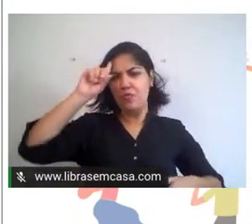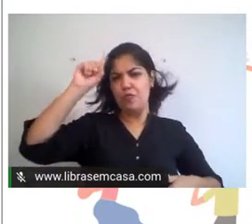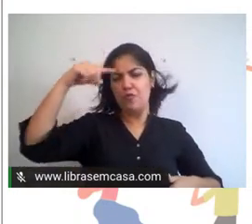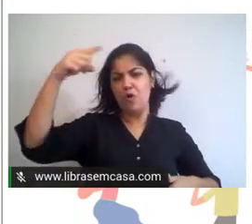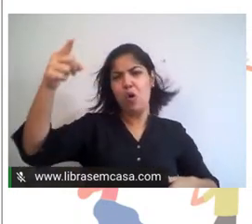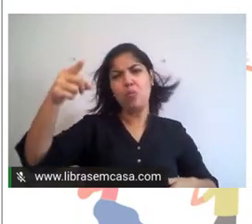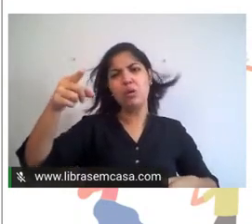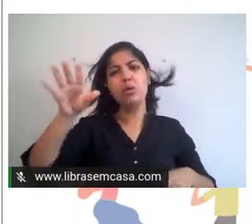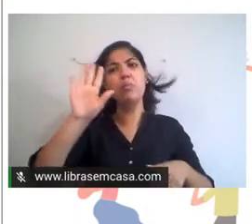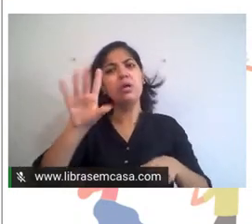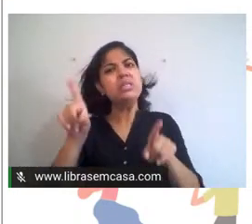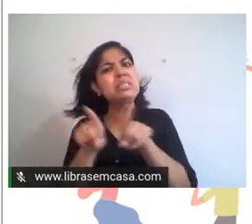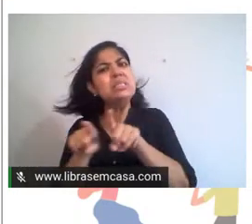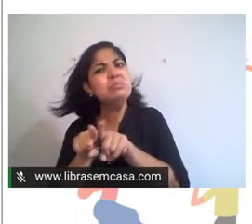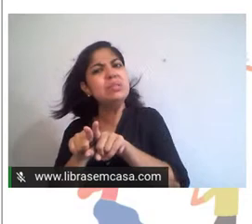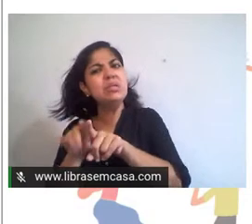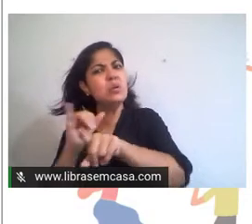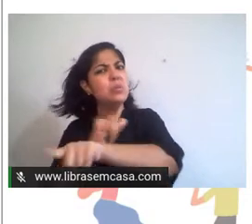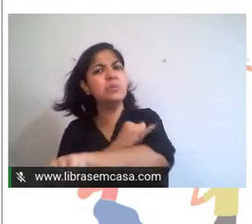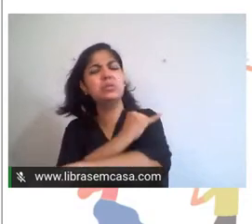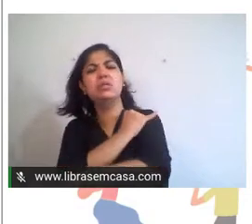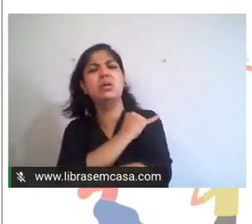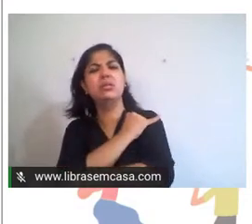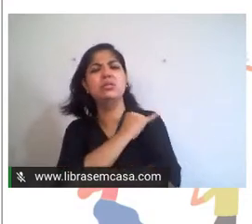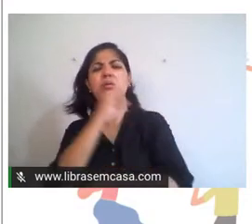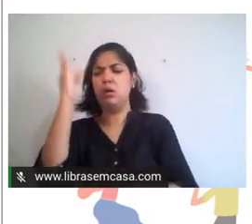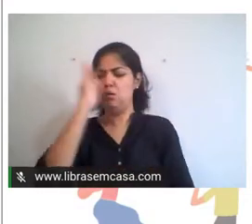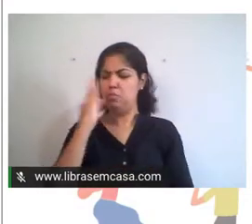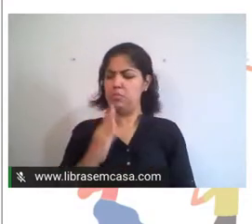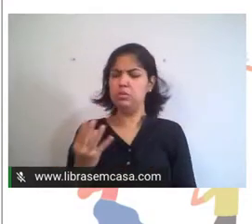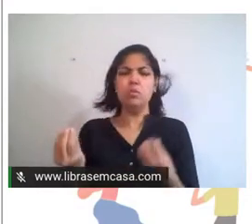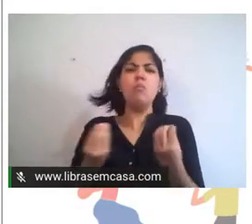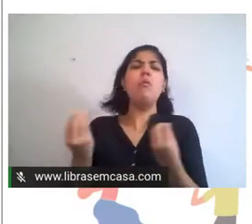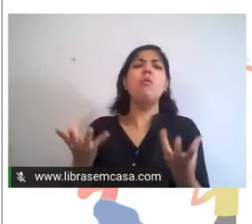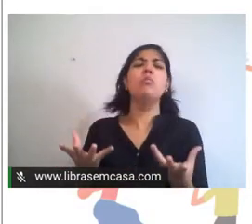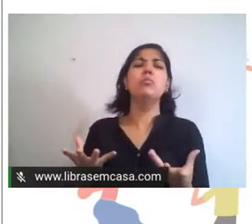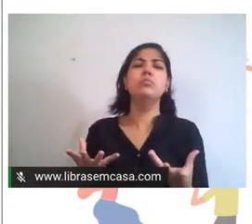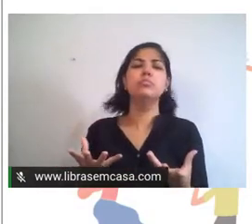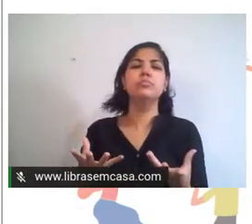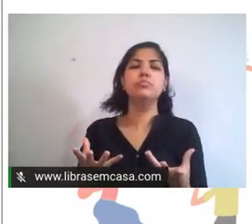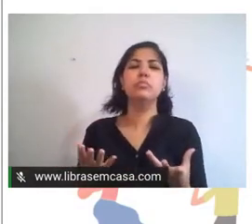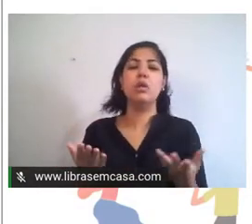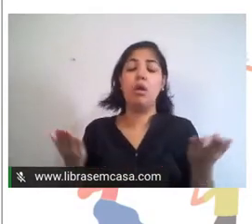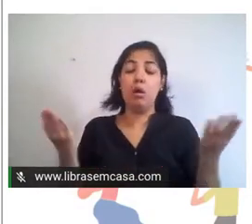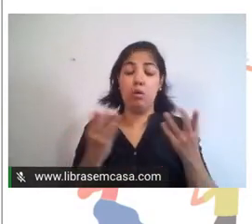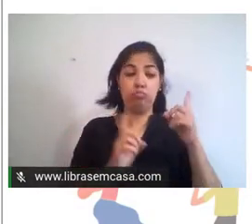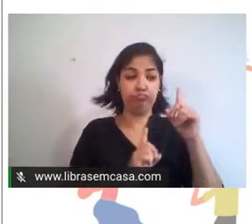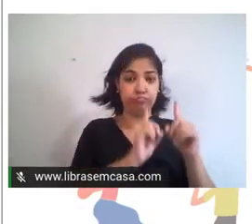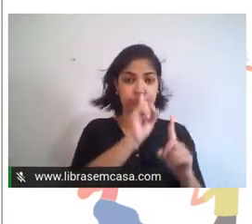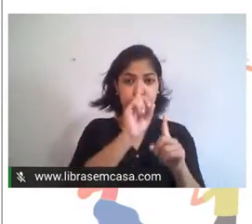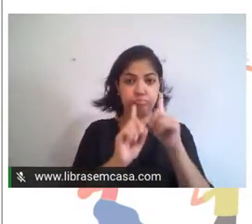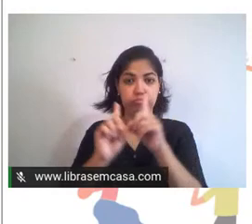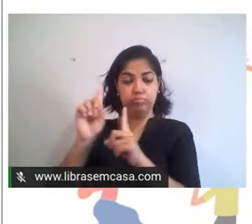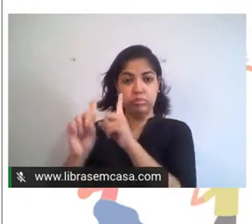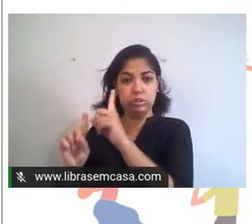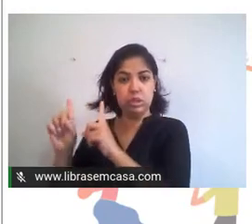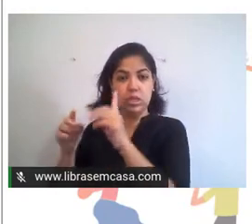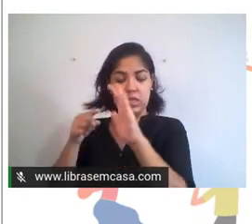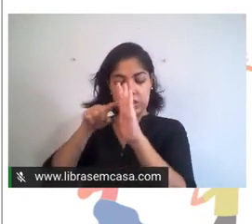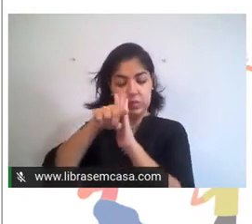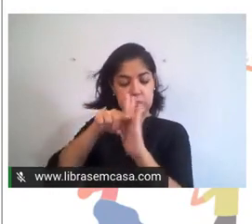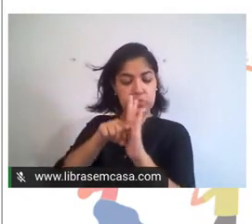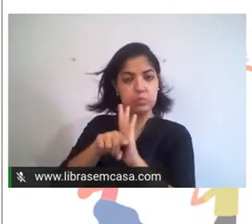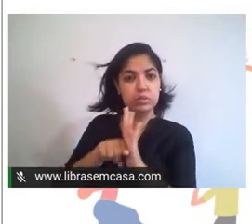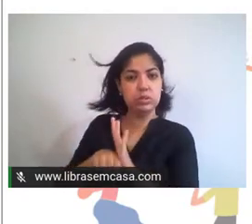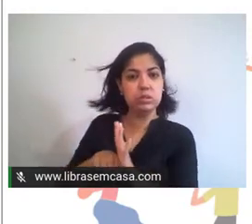obesidade? Como é que está o Brasil? Bom, os dados mais recentes que nós temos de uma pesquisa nacional,